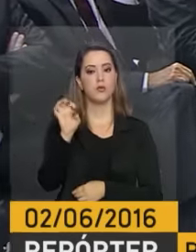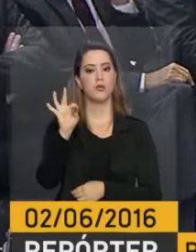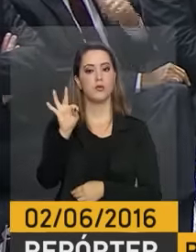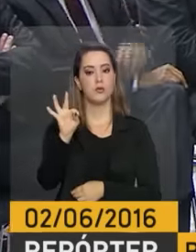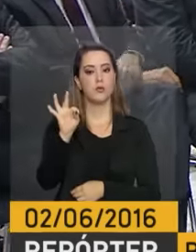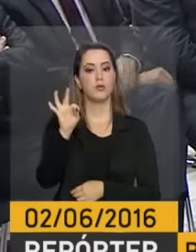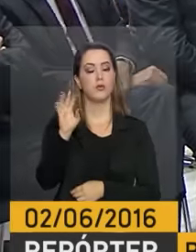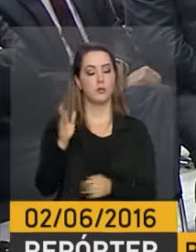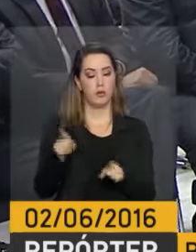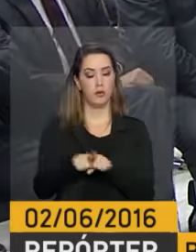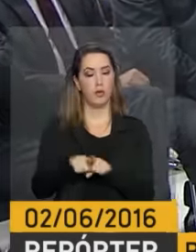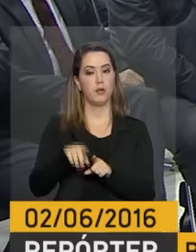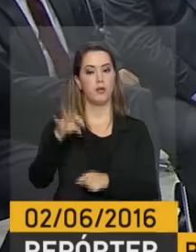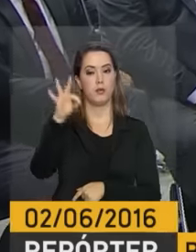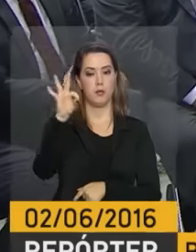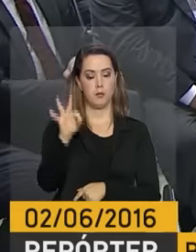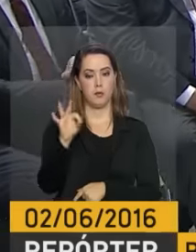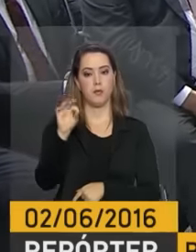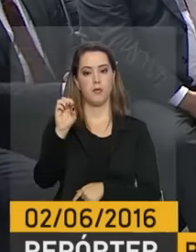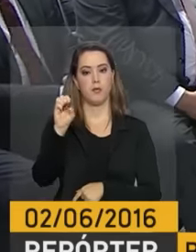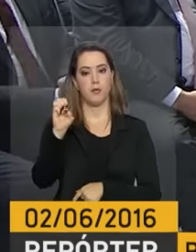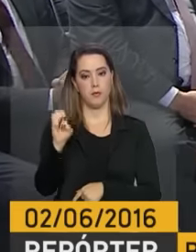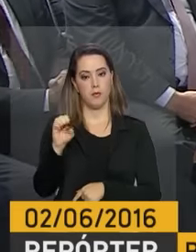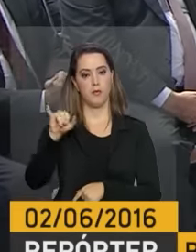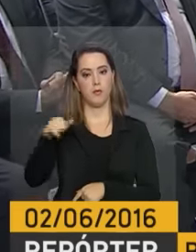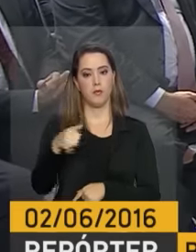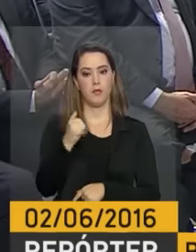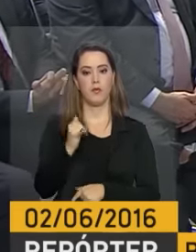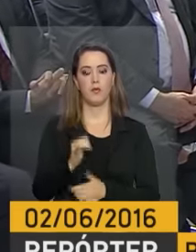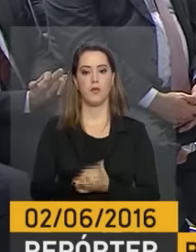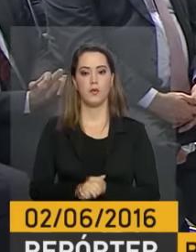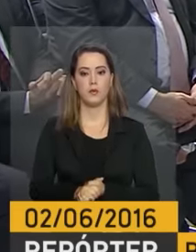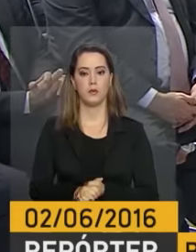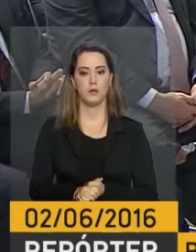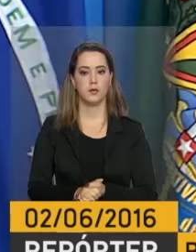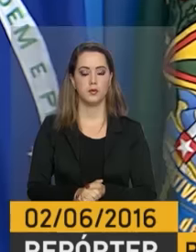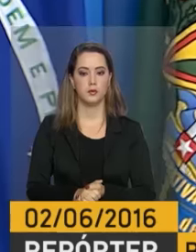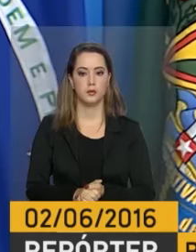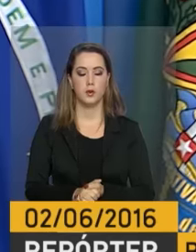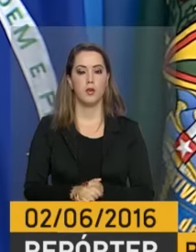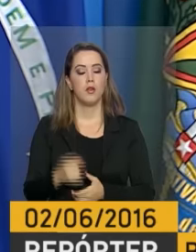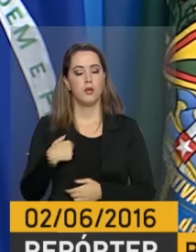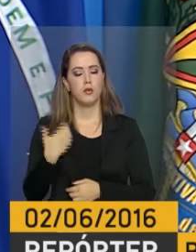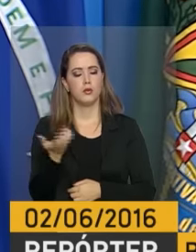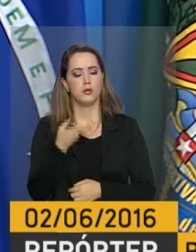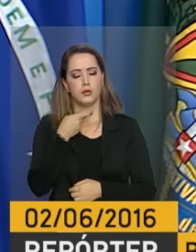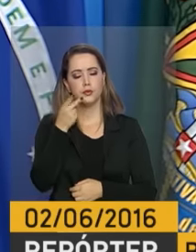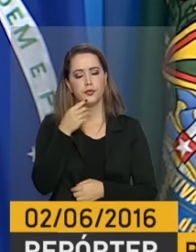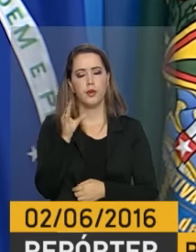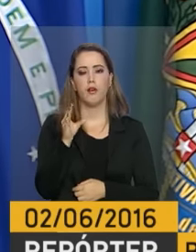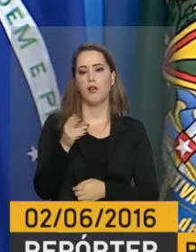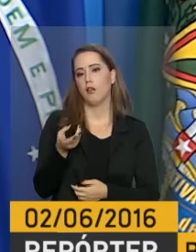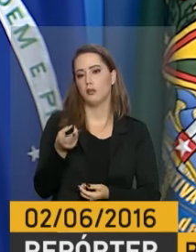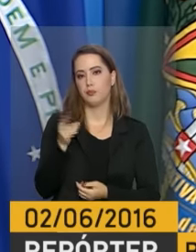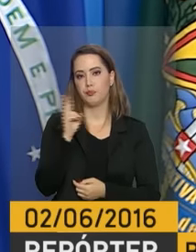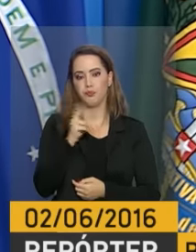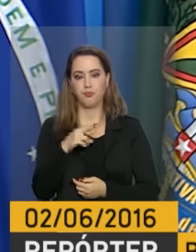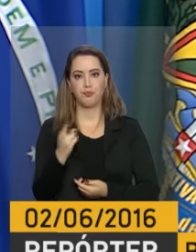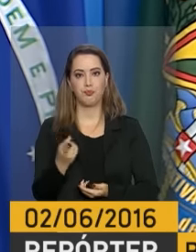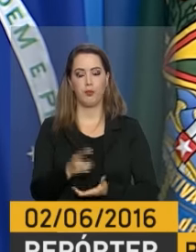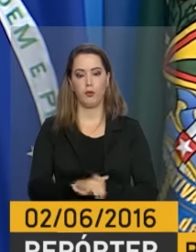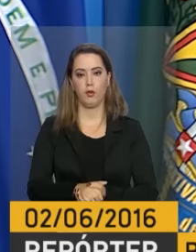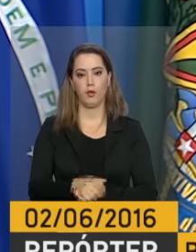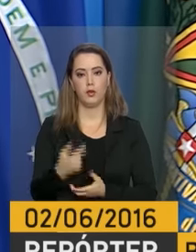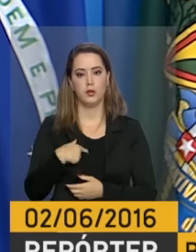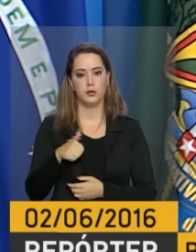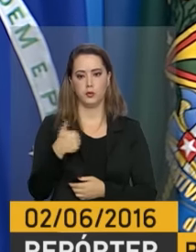da imprensa, senhoras e senhores. Eu quero dizer muito rapidamente, aliás, em primeiro